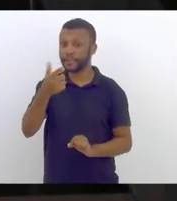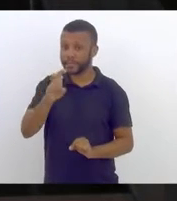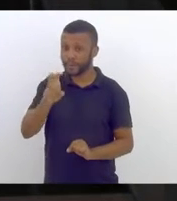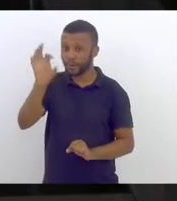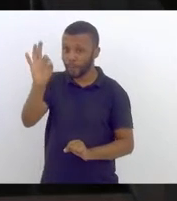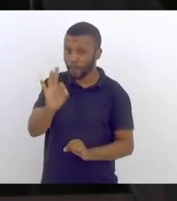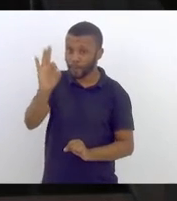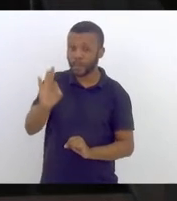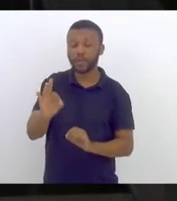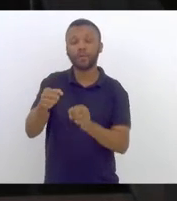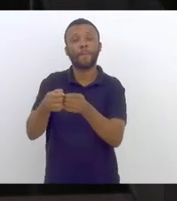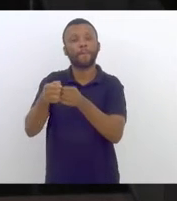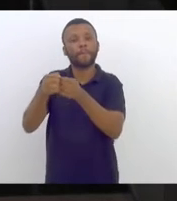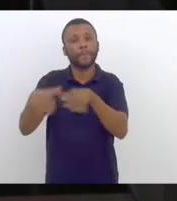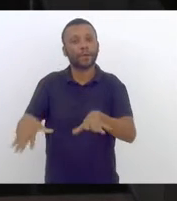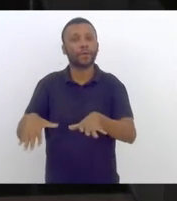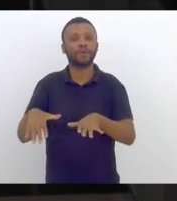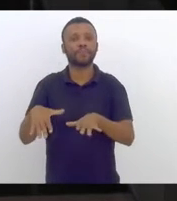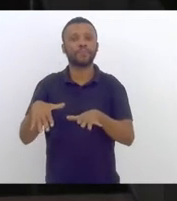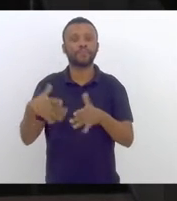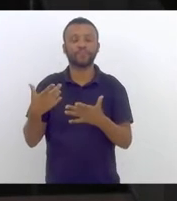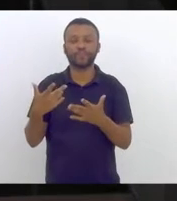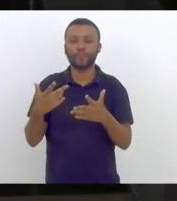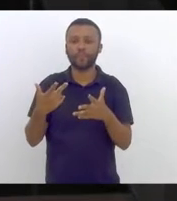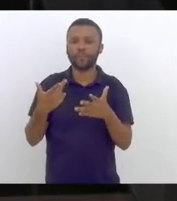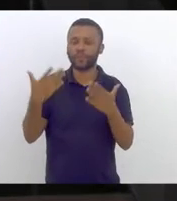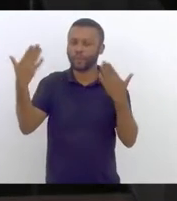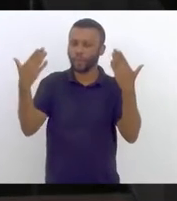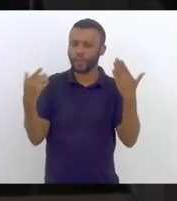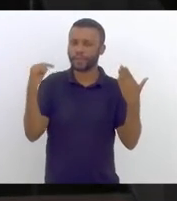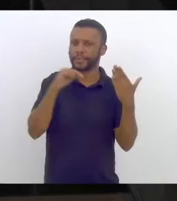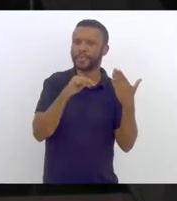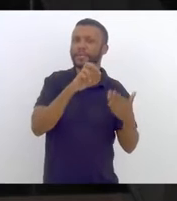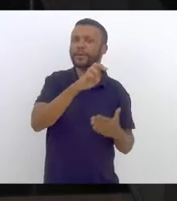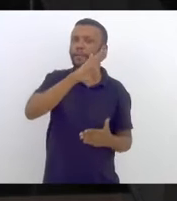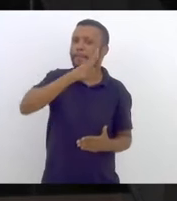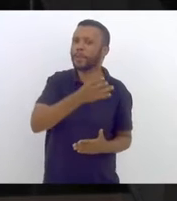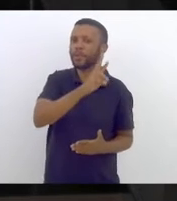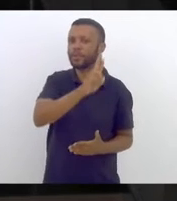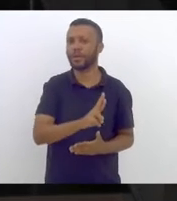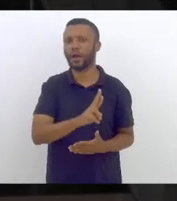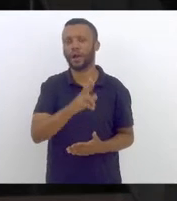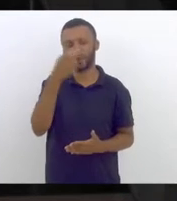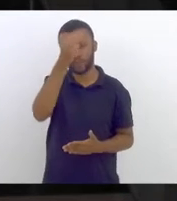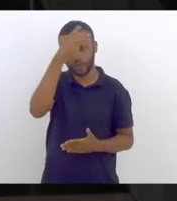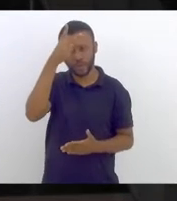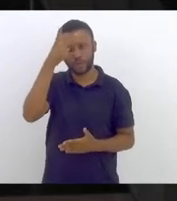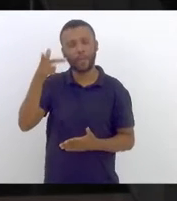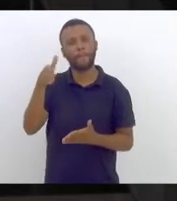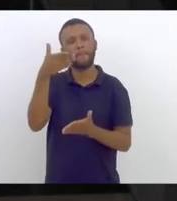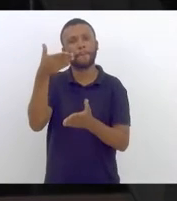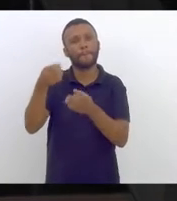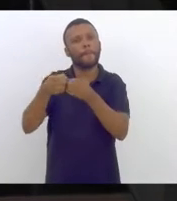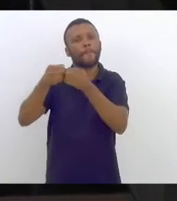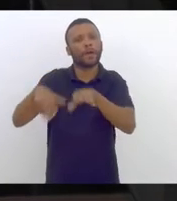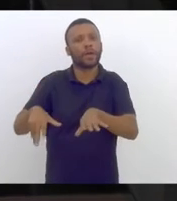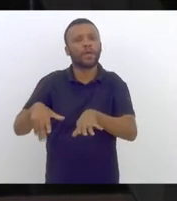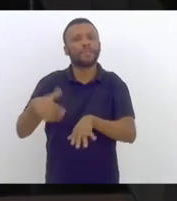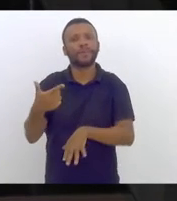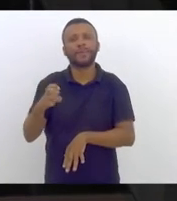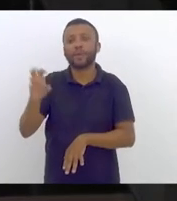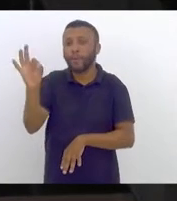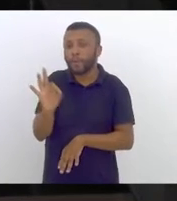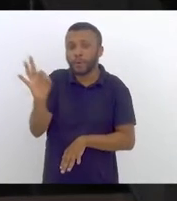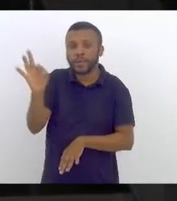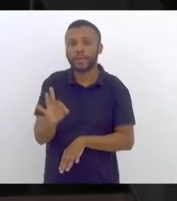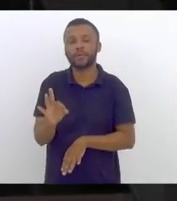25% de 5 bilhões de reais. Os municípios vão perder 25% de 5 bilhões de reais.